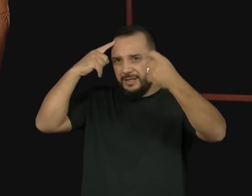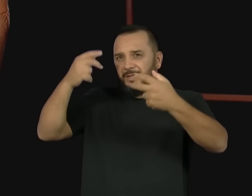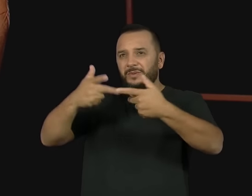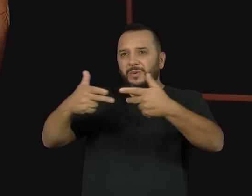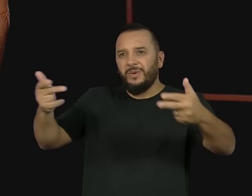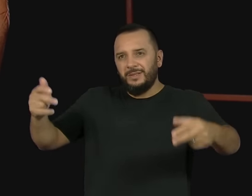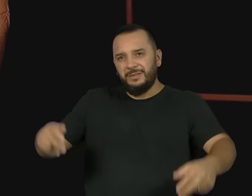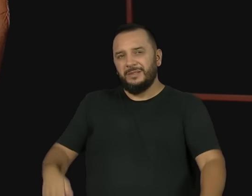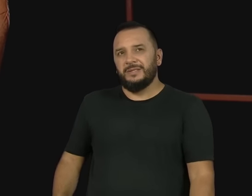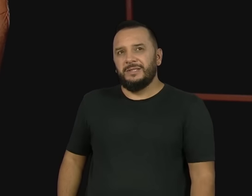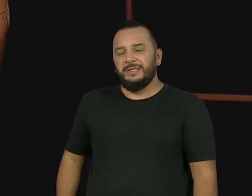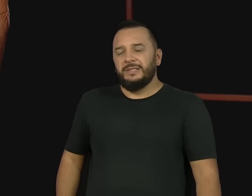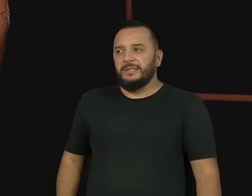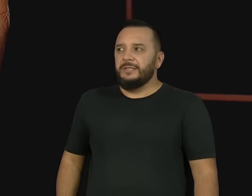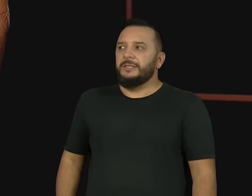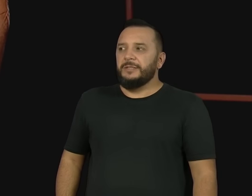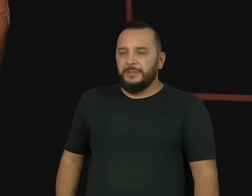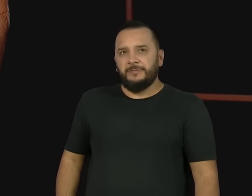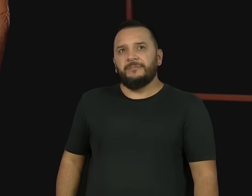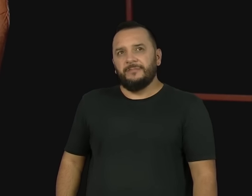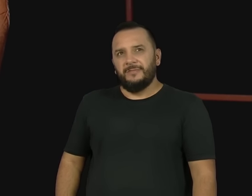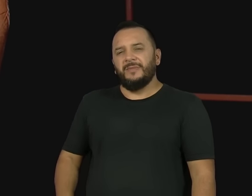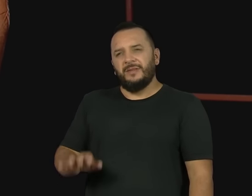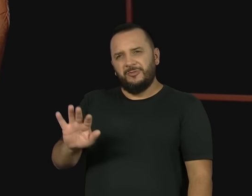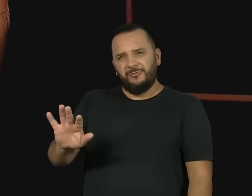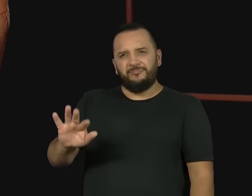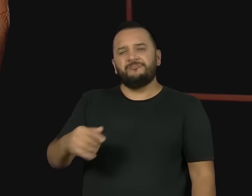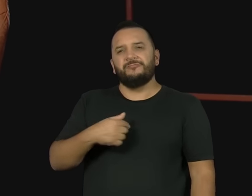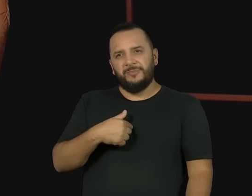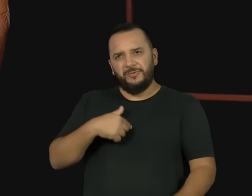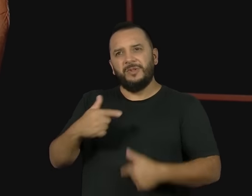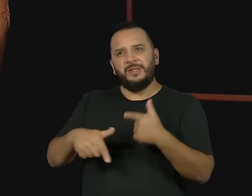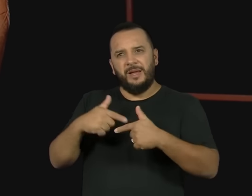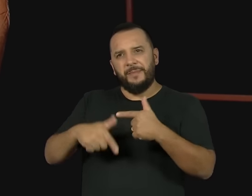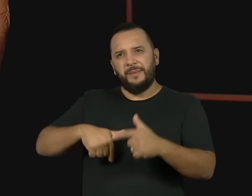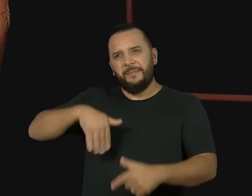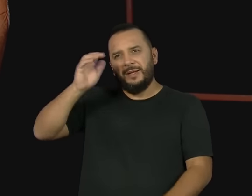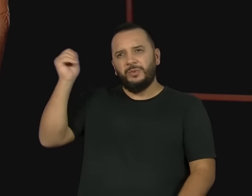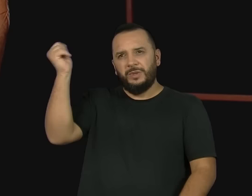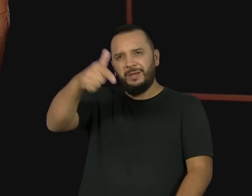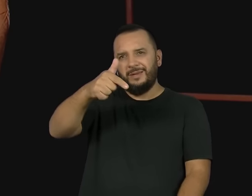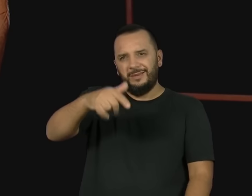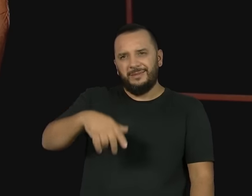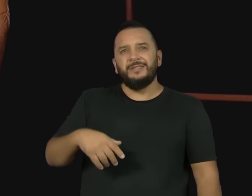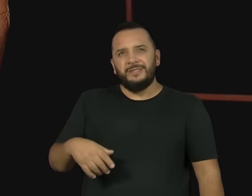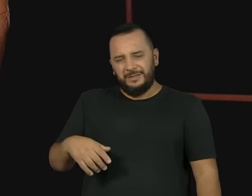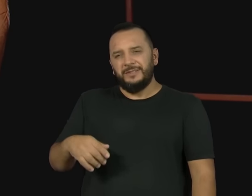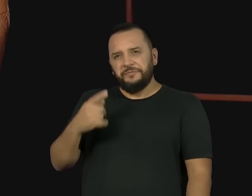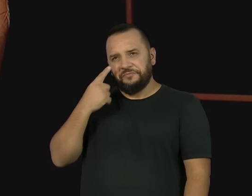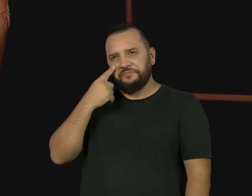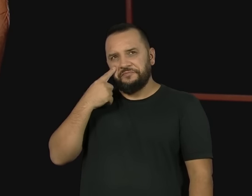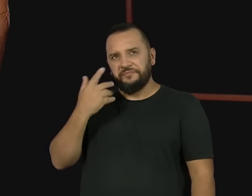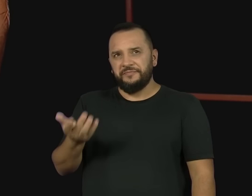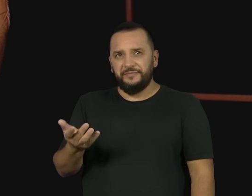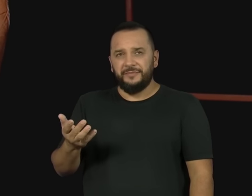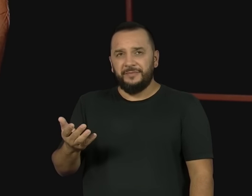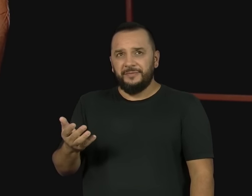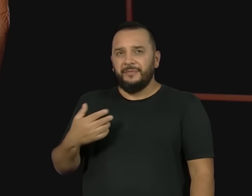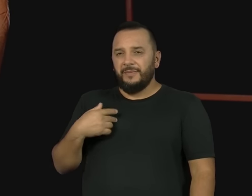tal. Então, eu disse, não, eu vou trabalhar mais do que eles, eu vou aprender, sim, e tal e coisa. E aí